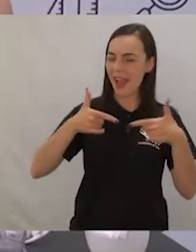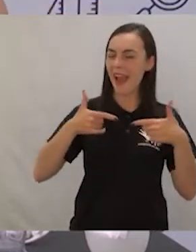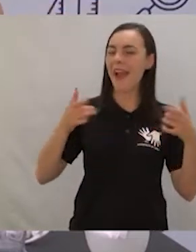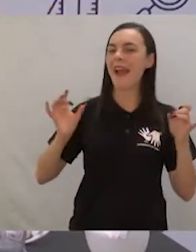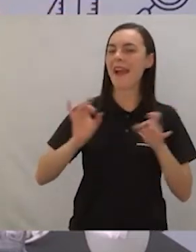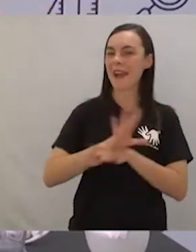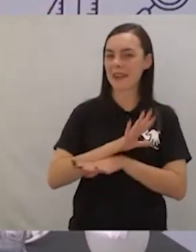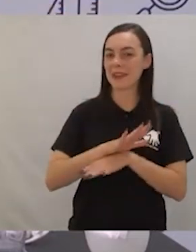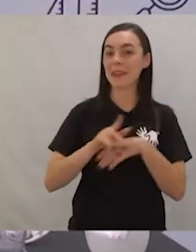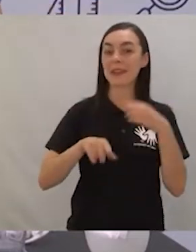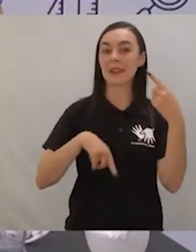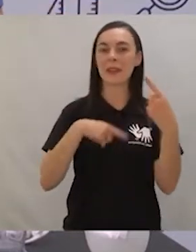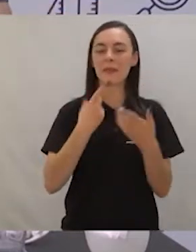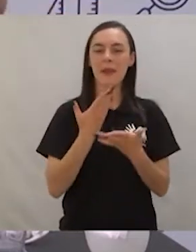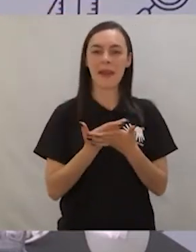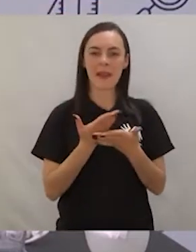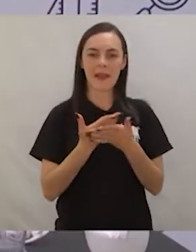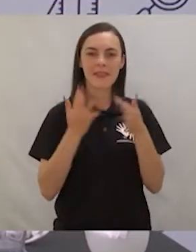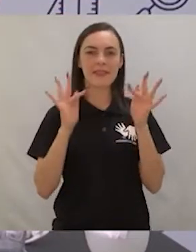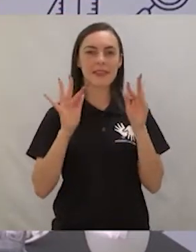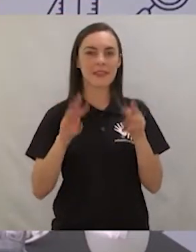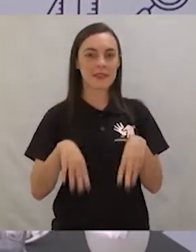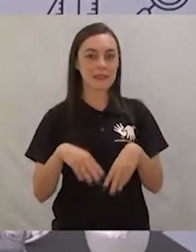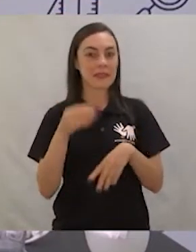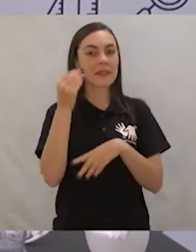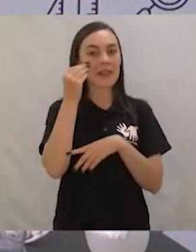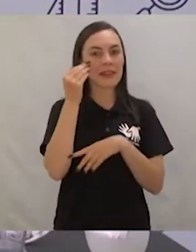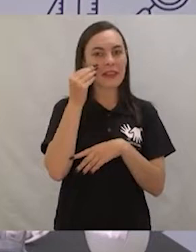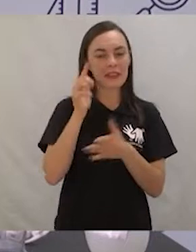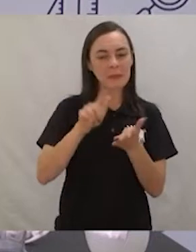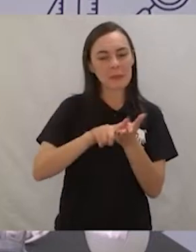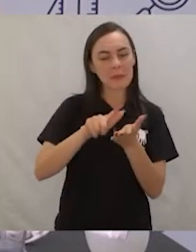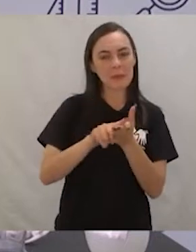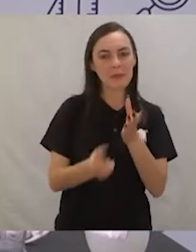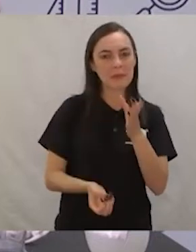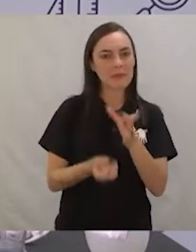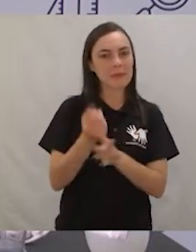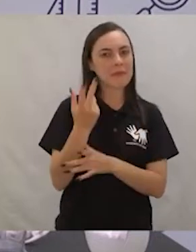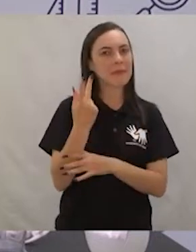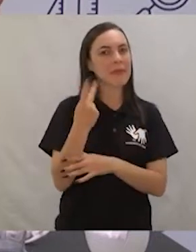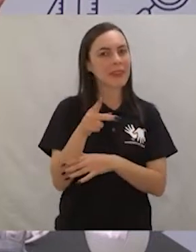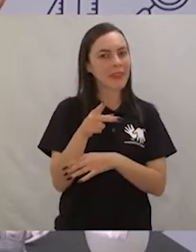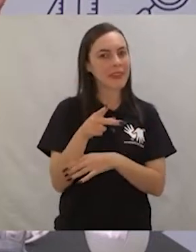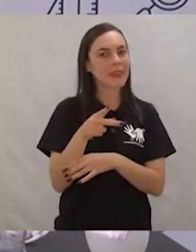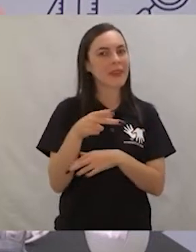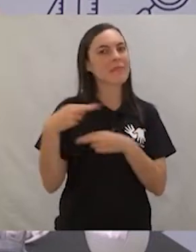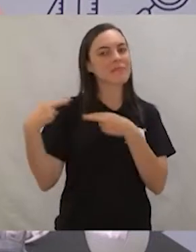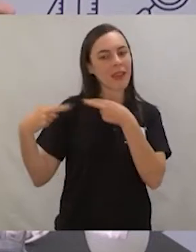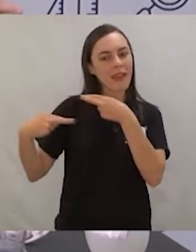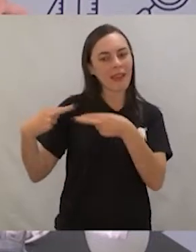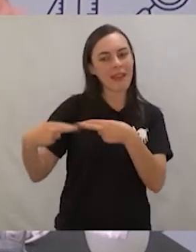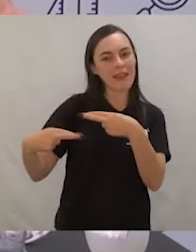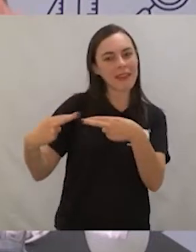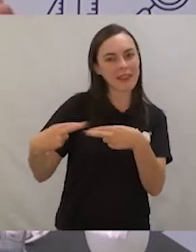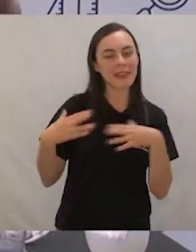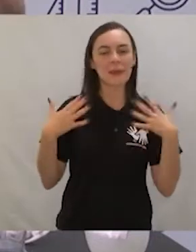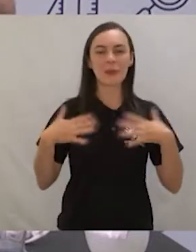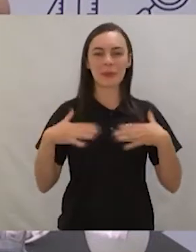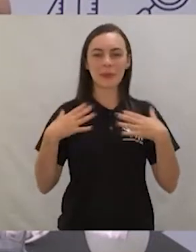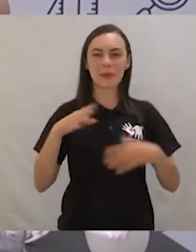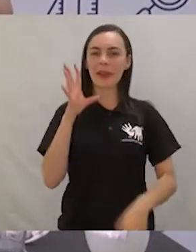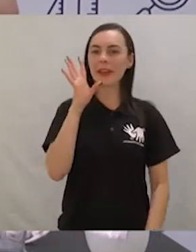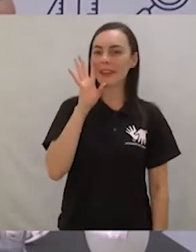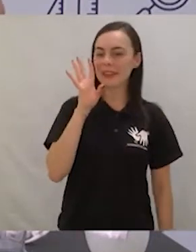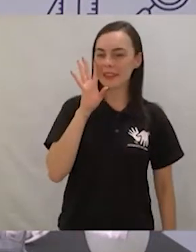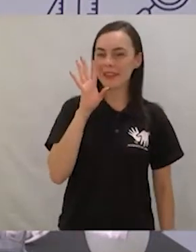né? Então, depois que terminar a aula, vamos ver se vocês conseguem fazer ali o papel de vocês, o papel reciclado, né?